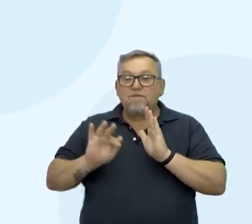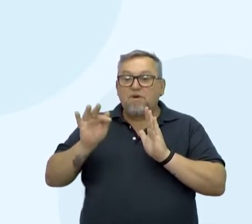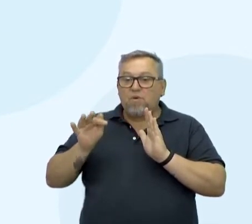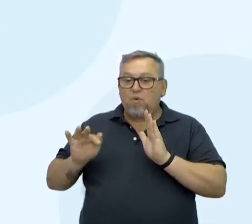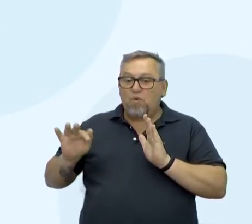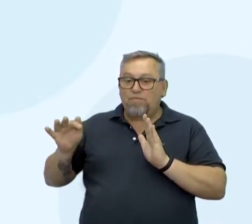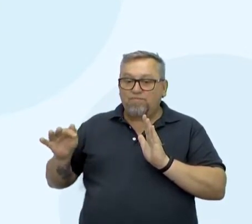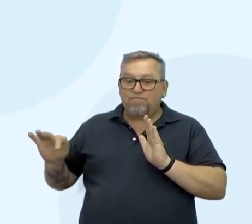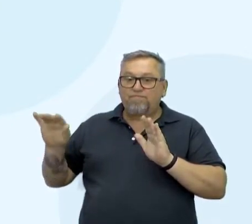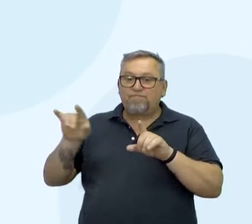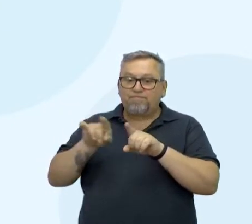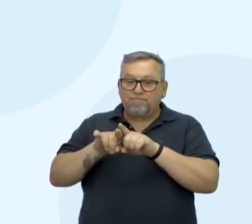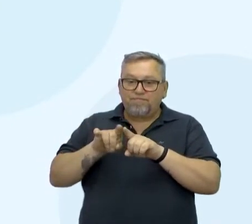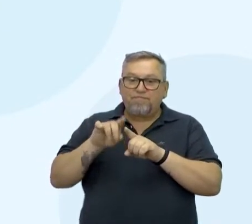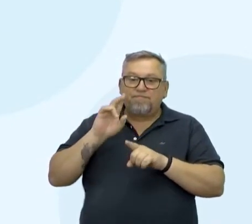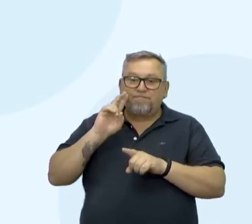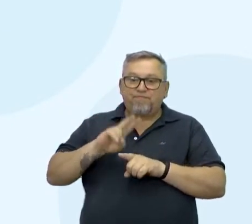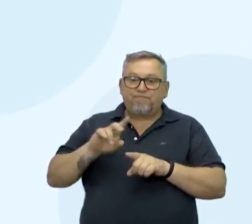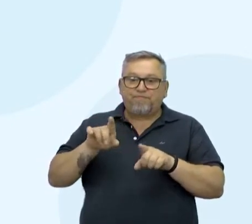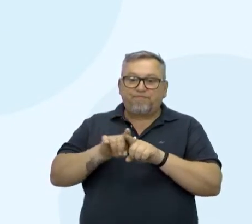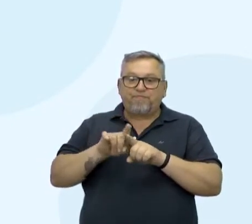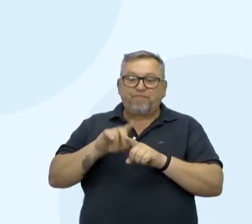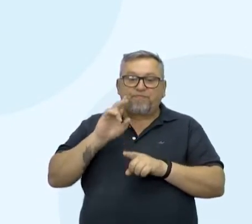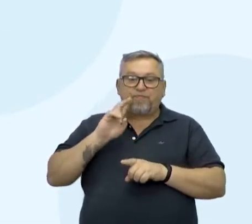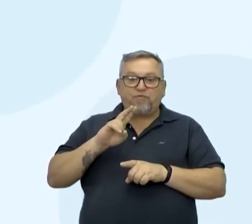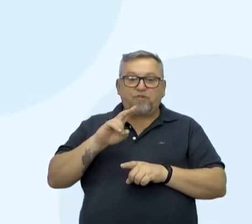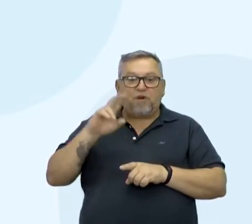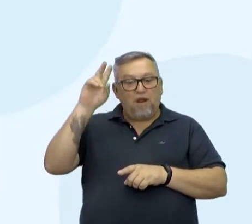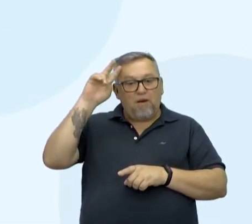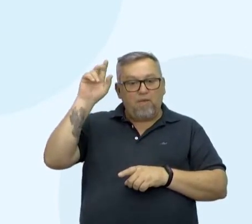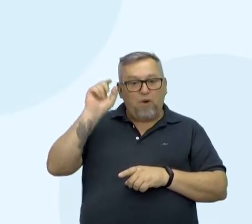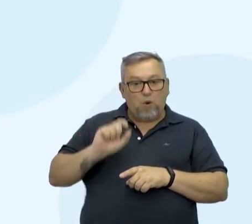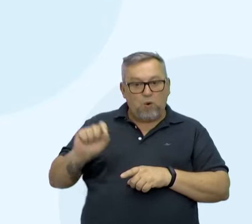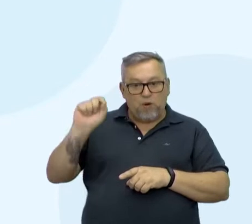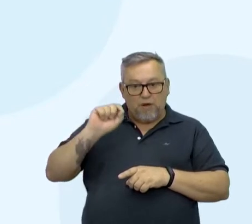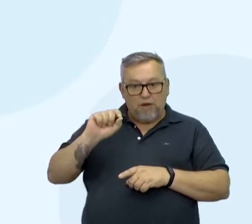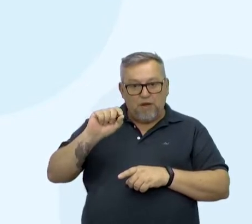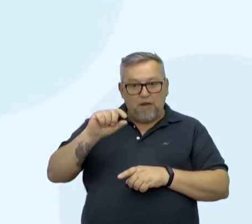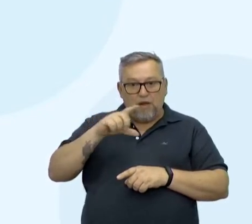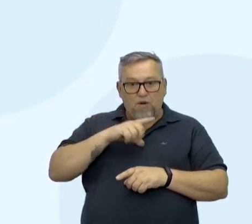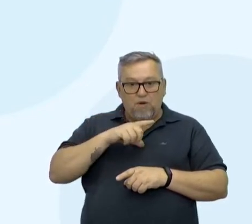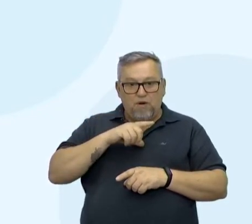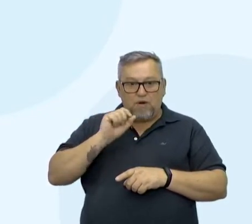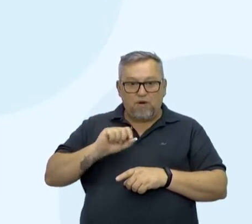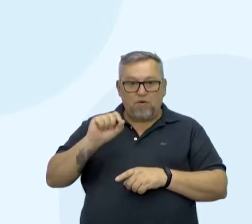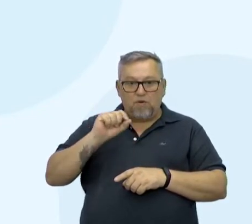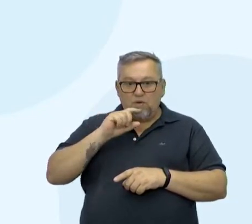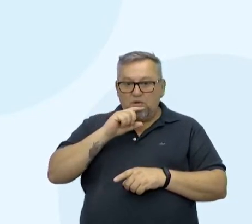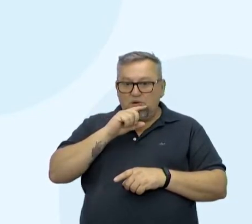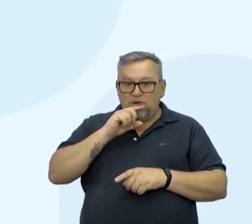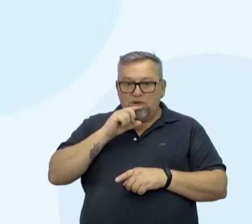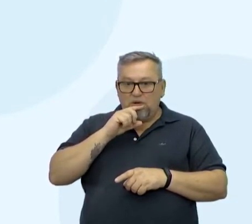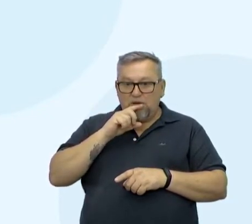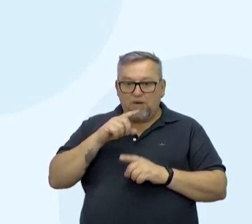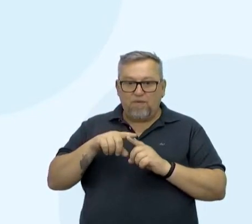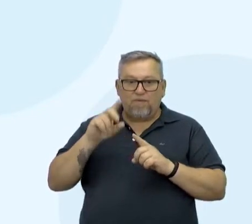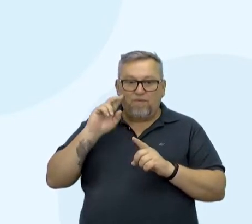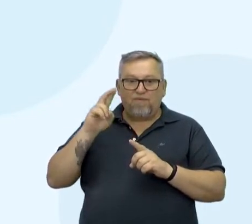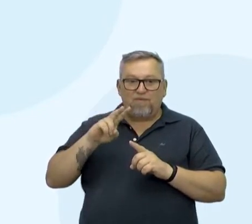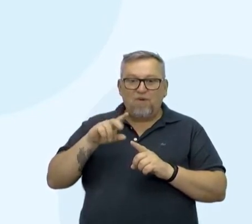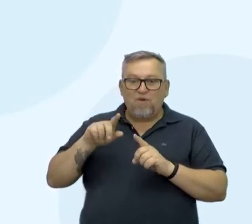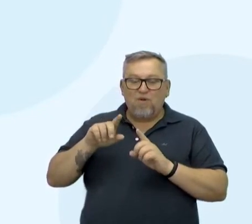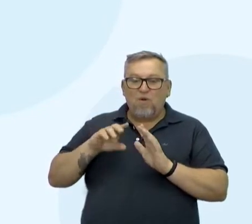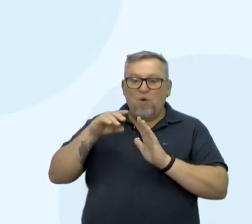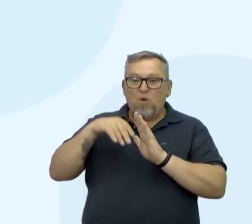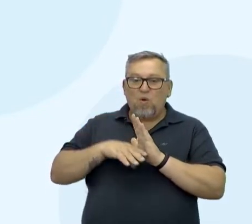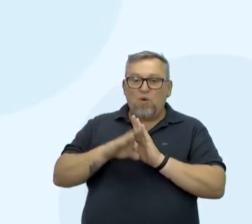ondas estão oscilando. E aí, pessoal, vamos lembrar aqui, eu tenho aqui, olha lá, esse desenho aqui, esse gifzinho é bem clássico com relação a isso,